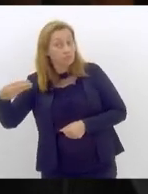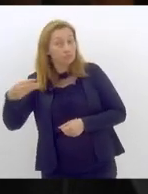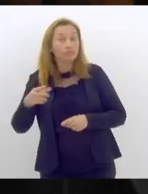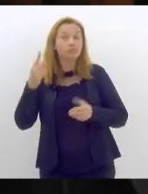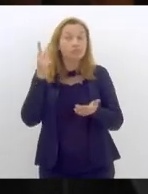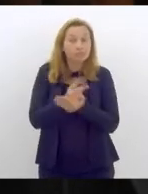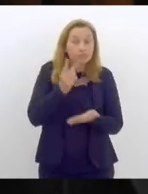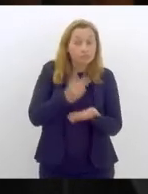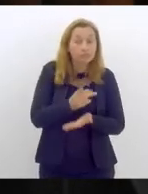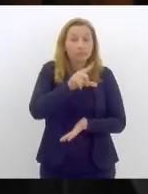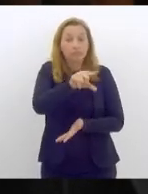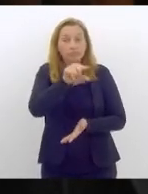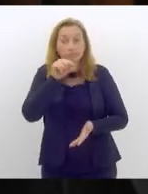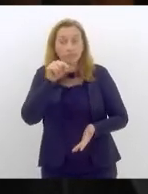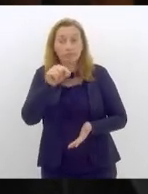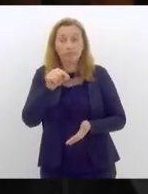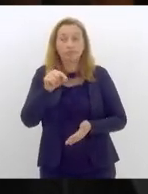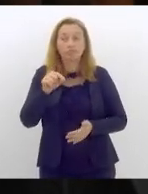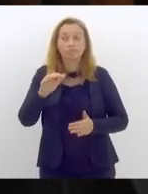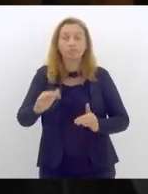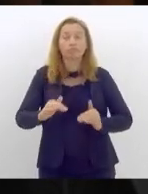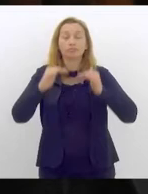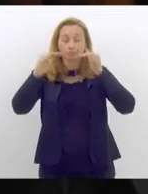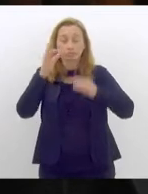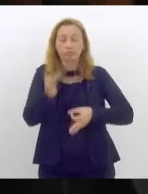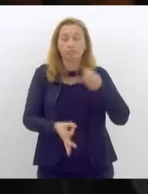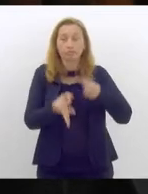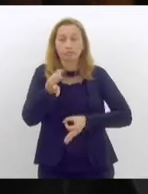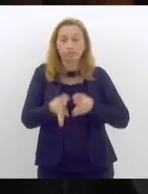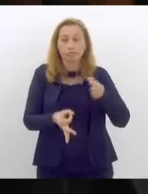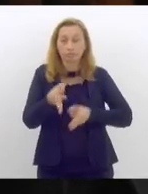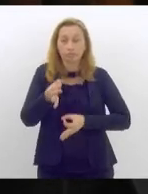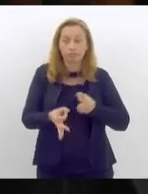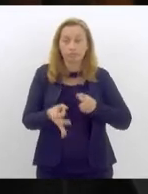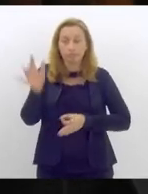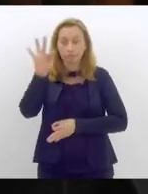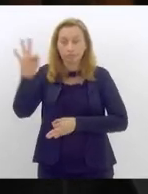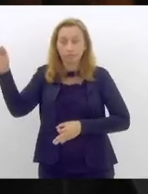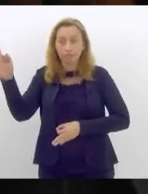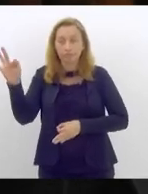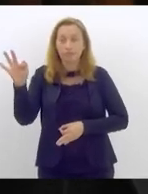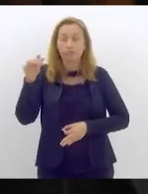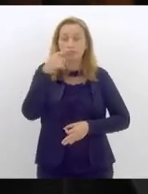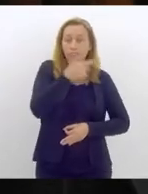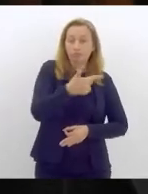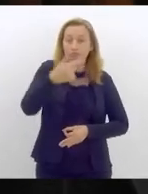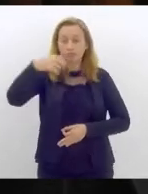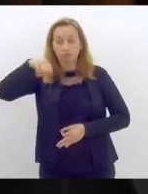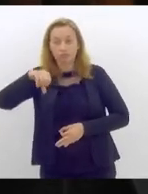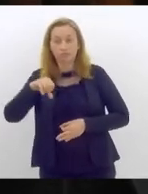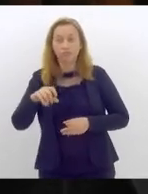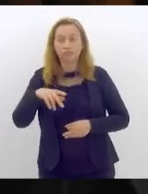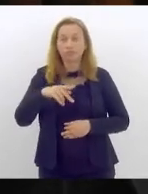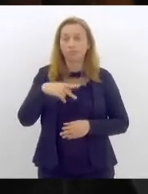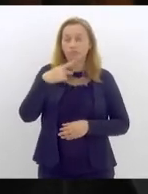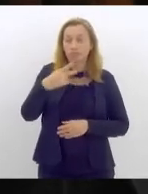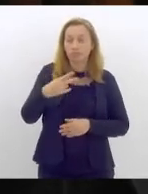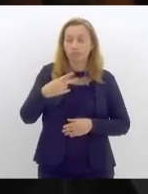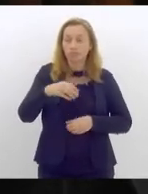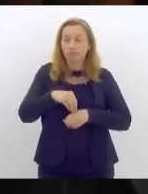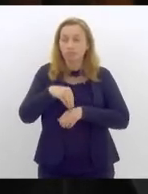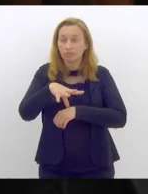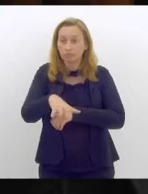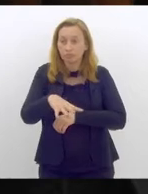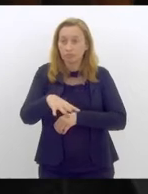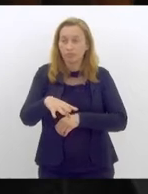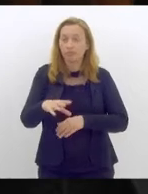2009 do supremo afirmando que a correção poderia ser pelo indicador